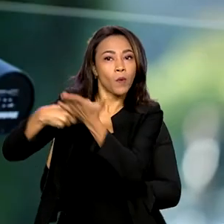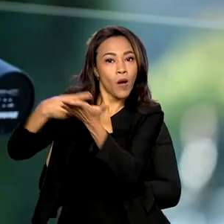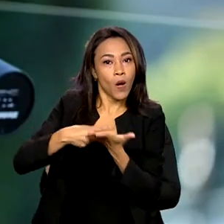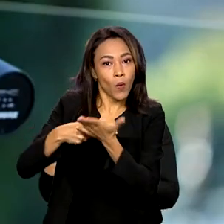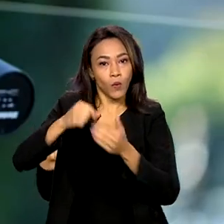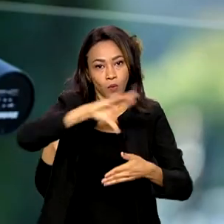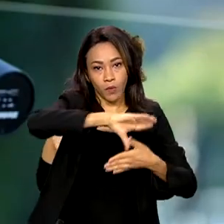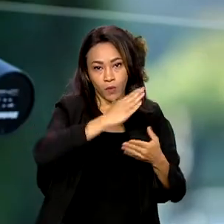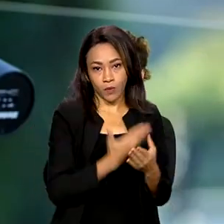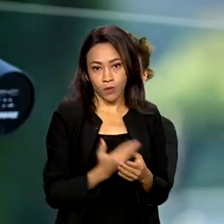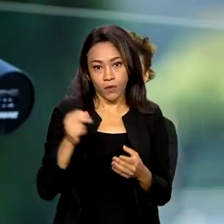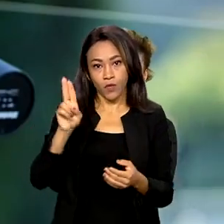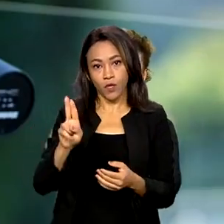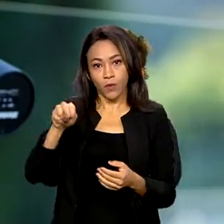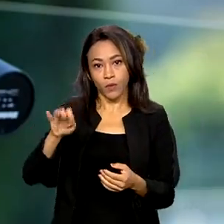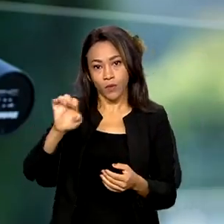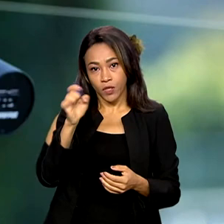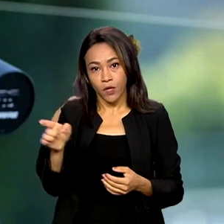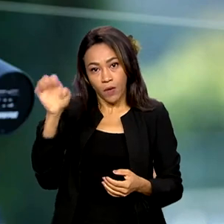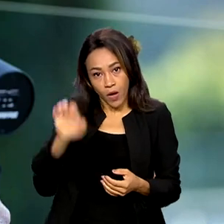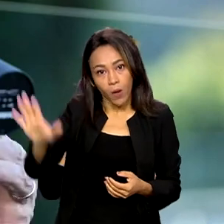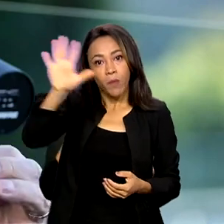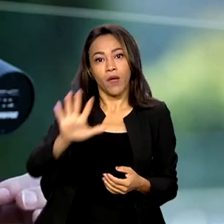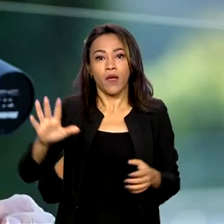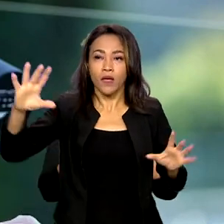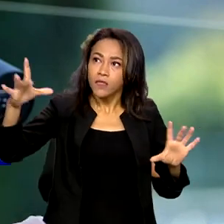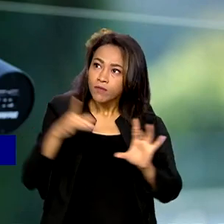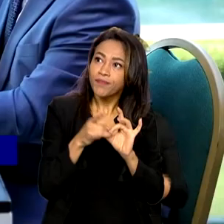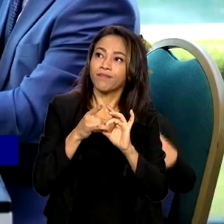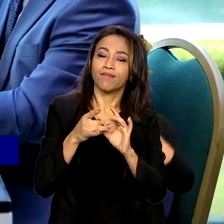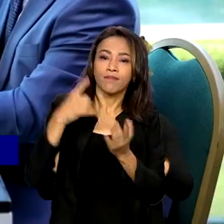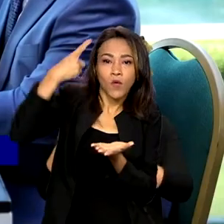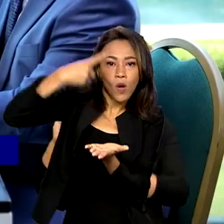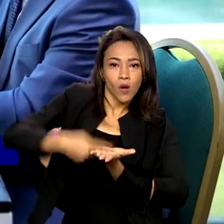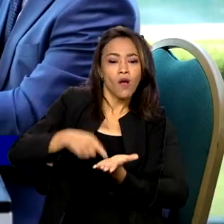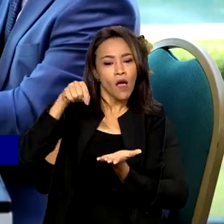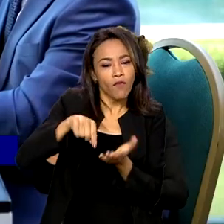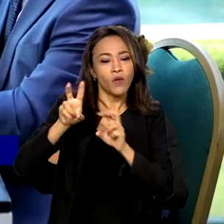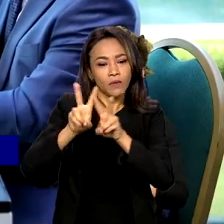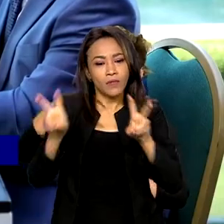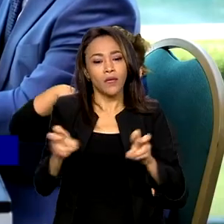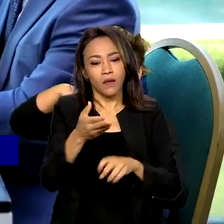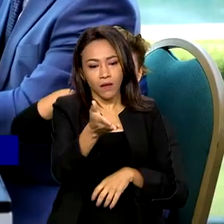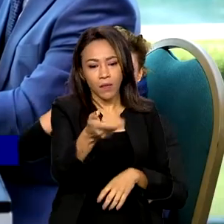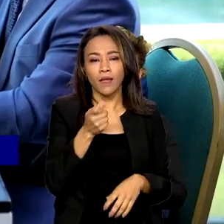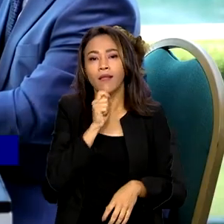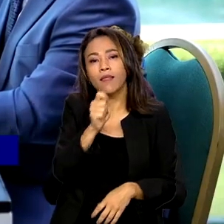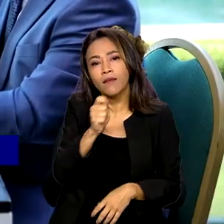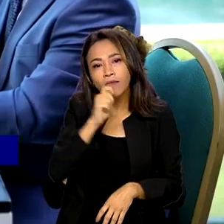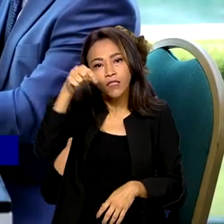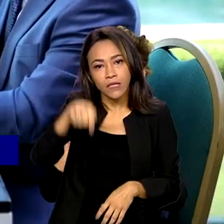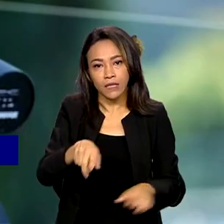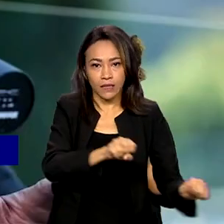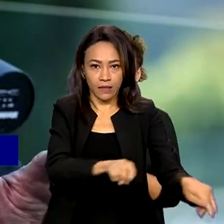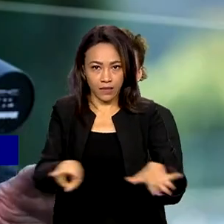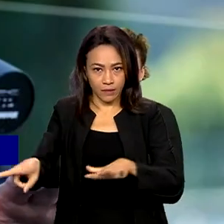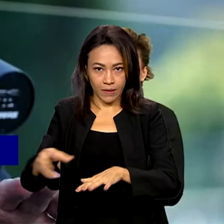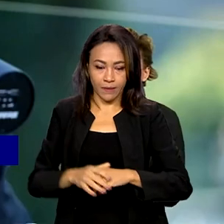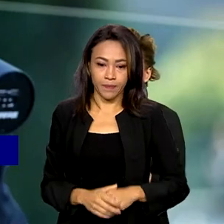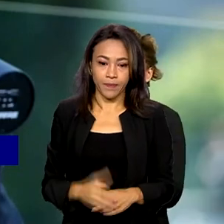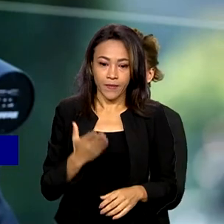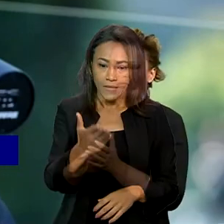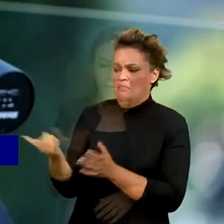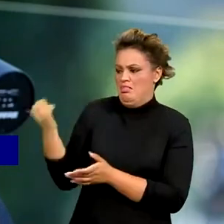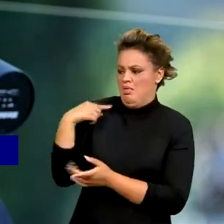o futuro do Mercosul e o acordo comercial com a união europeia foi assunto do conversa com o presidente desta semana é